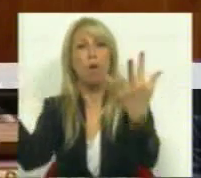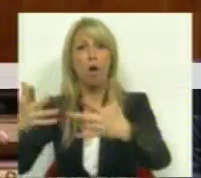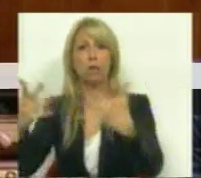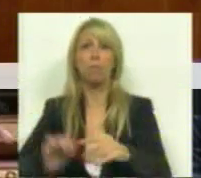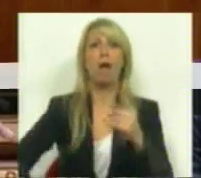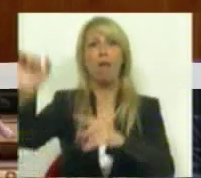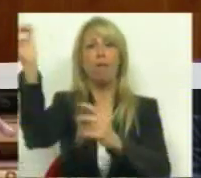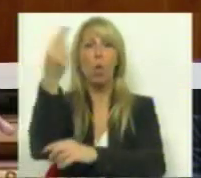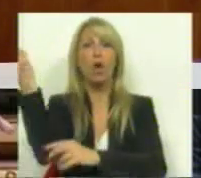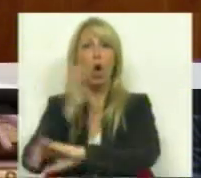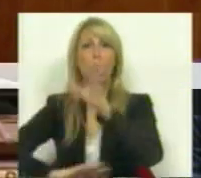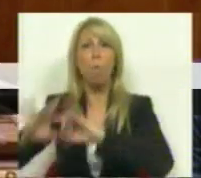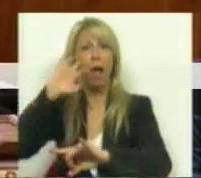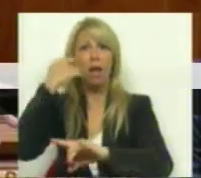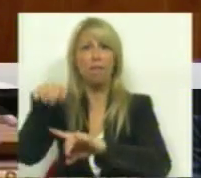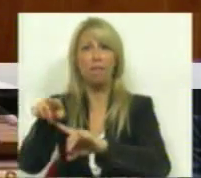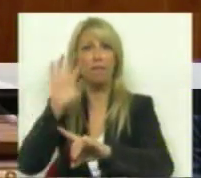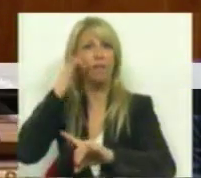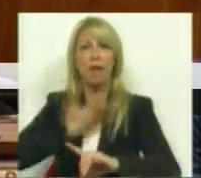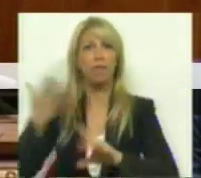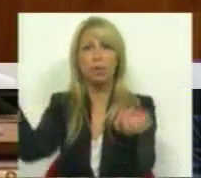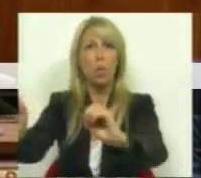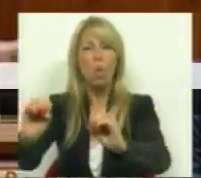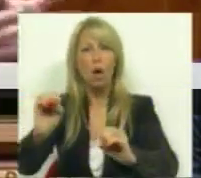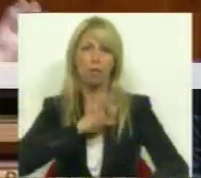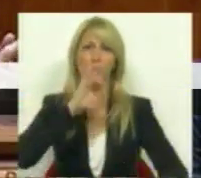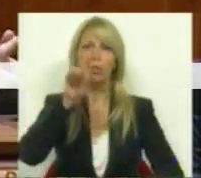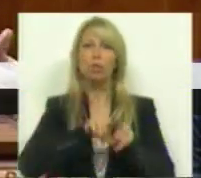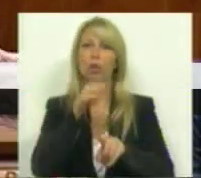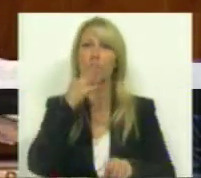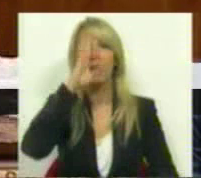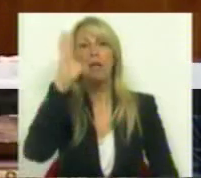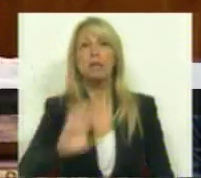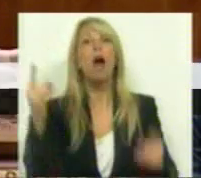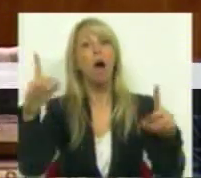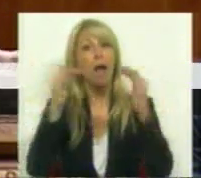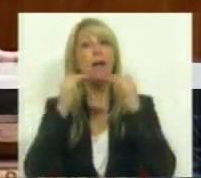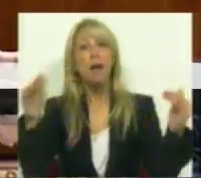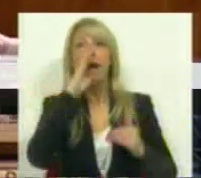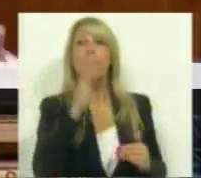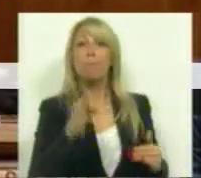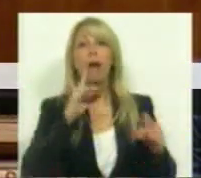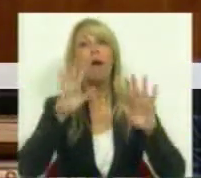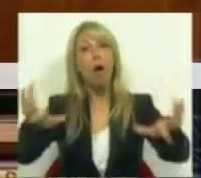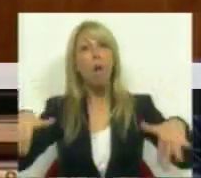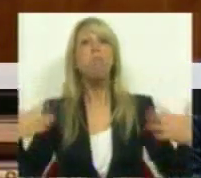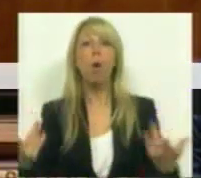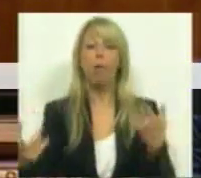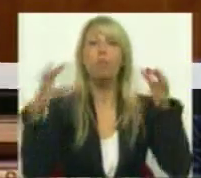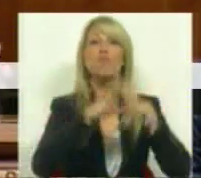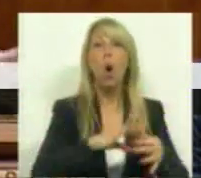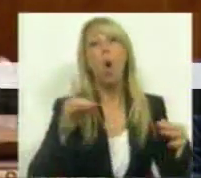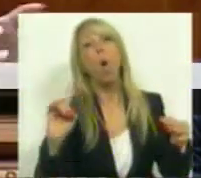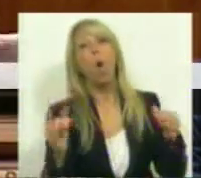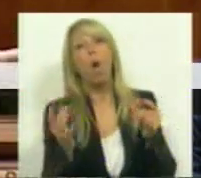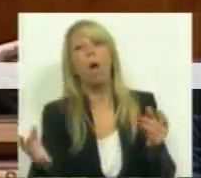Europeia não tem déficit, como o Sr. Deputado sabe. Tem um nível de execução que pode estar mais em linha ou menos em linha